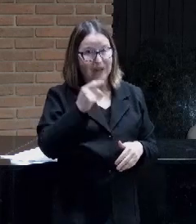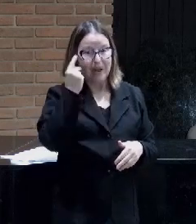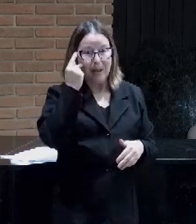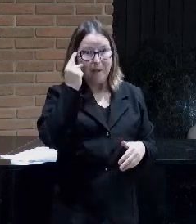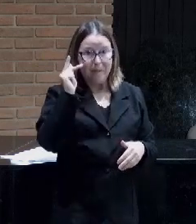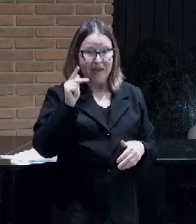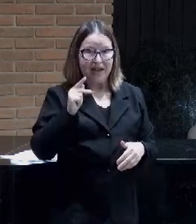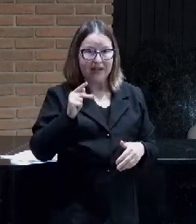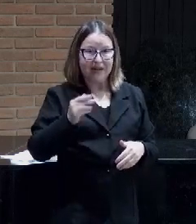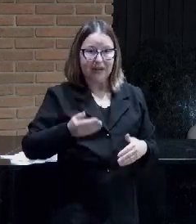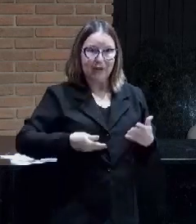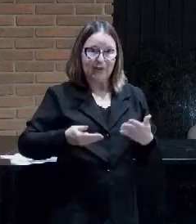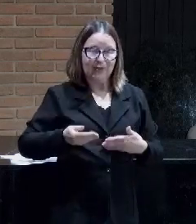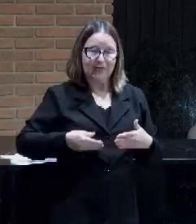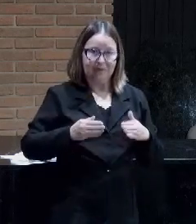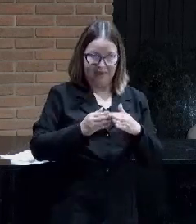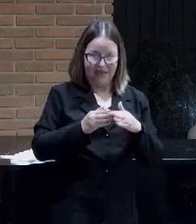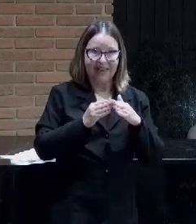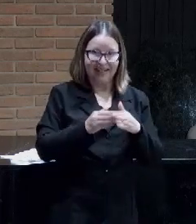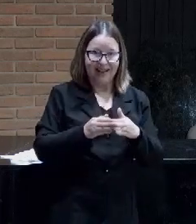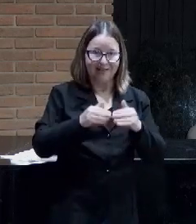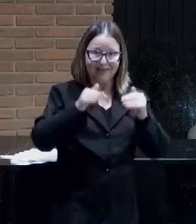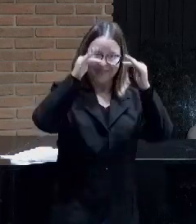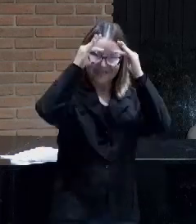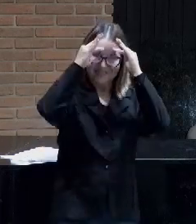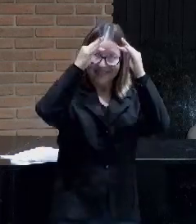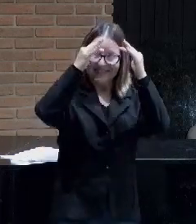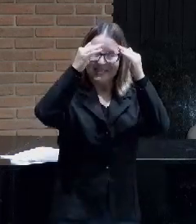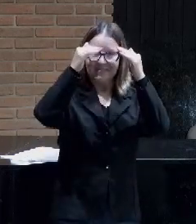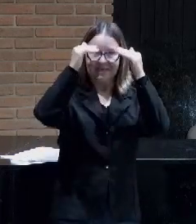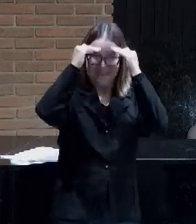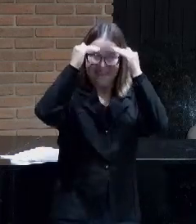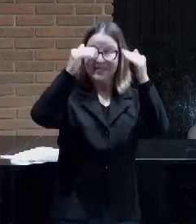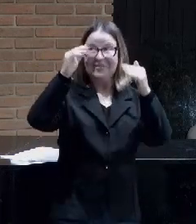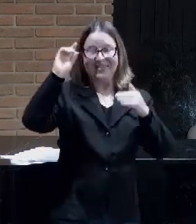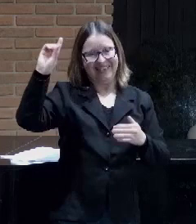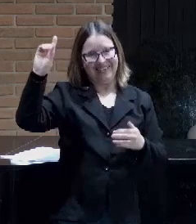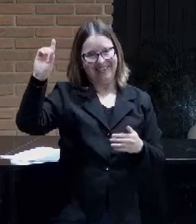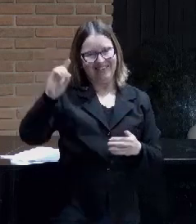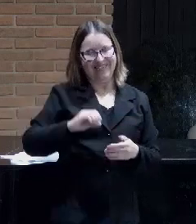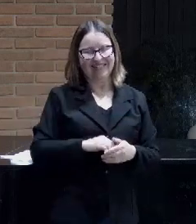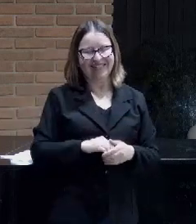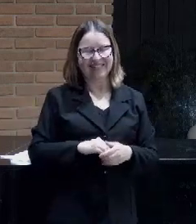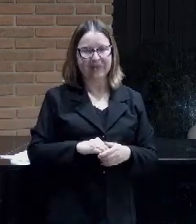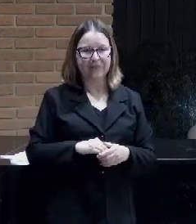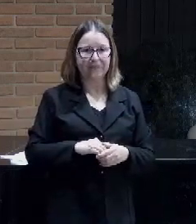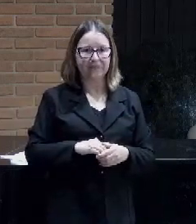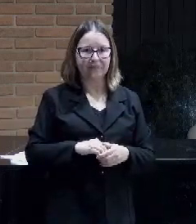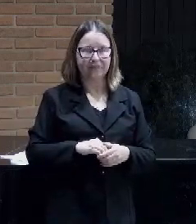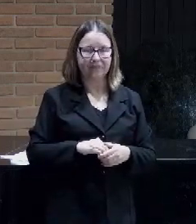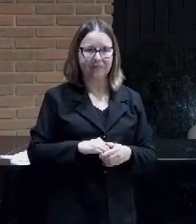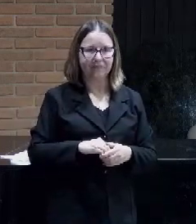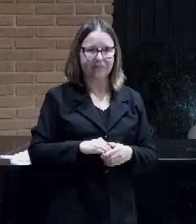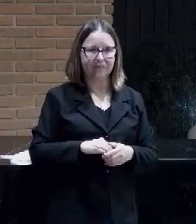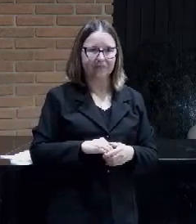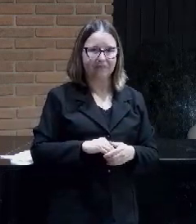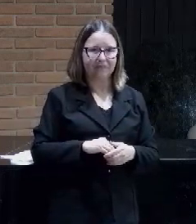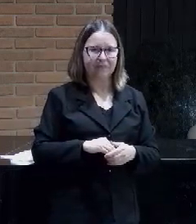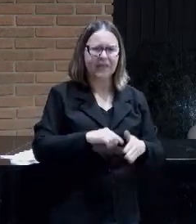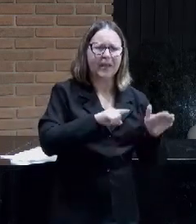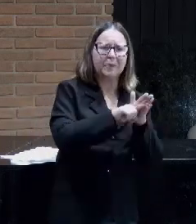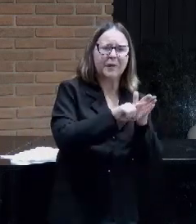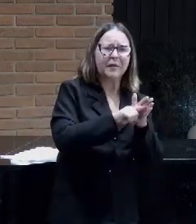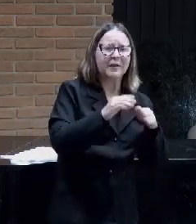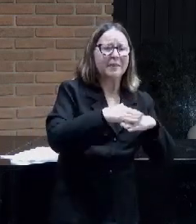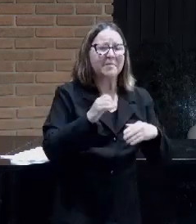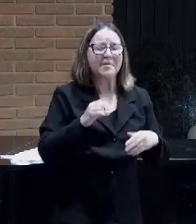Senhor. E eles demonstraram mais uma vez para nós como crentes devem viver. Quando nós nascemos, a pergunta mais importante que